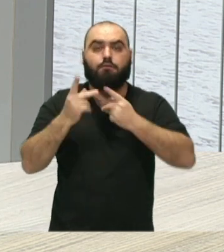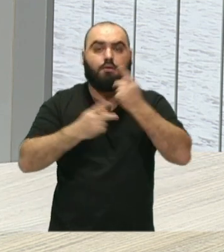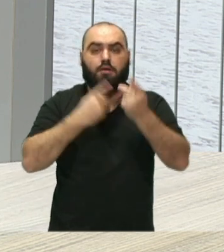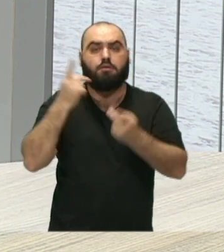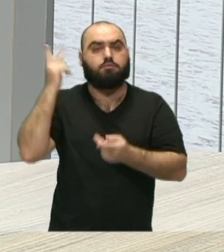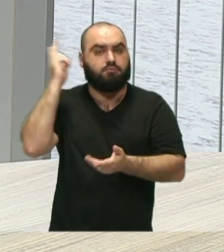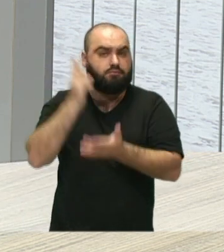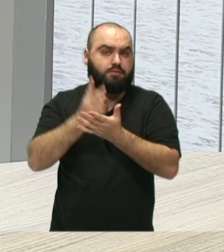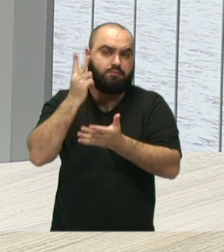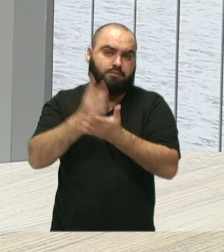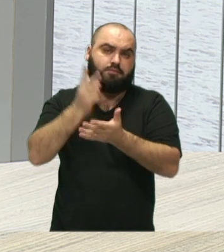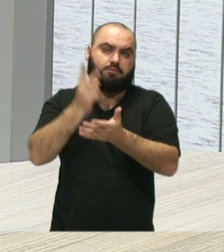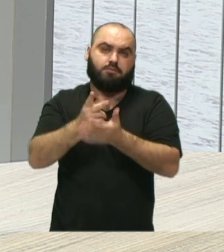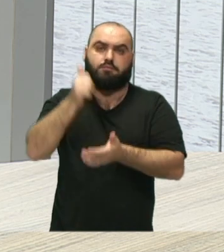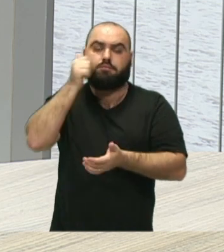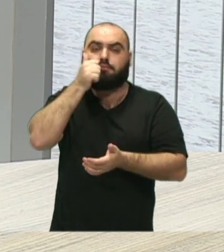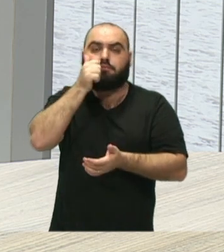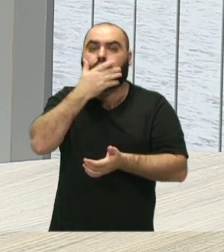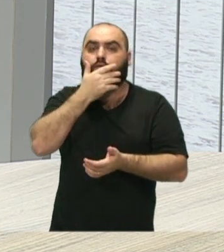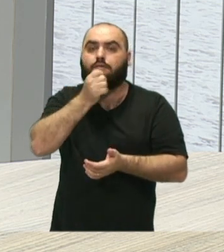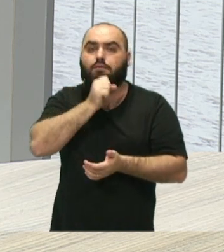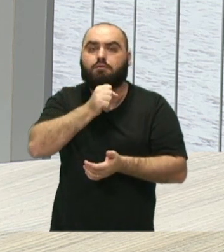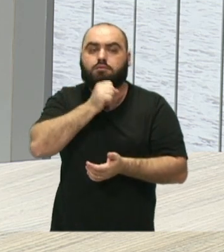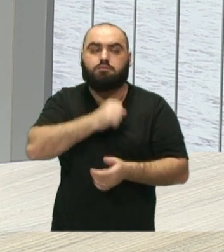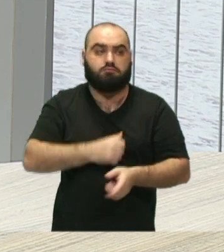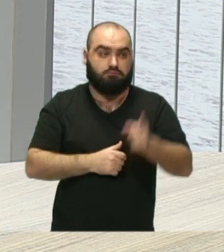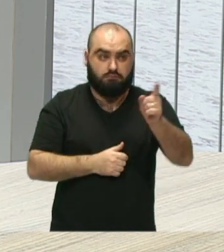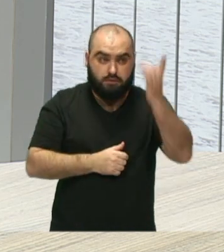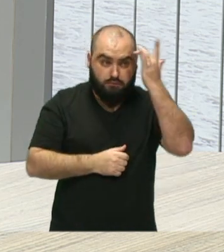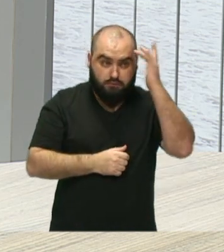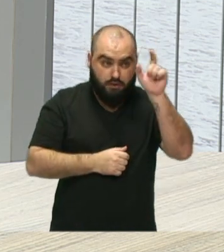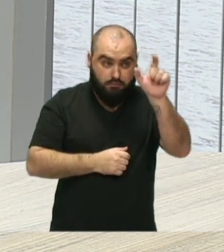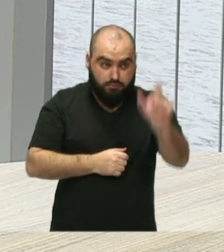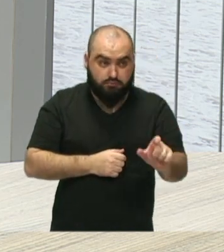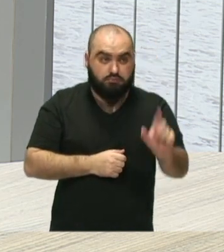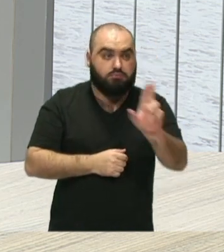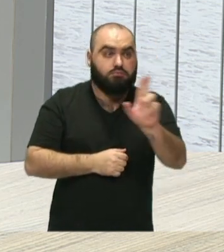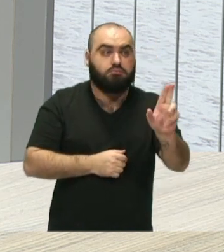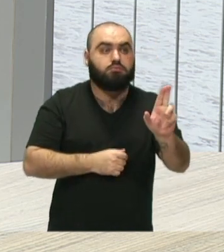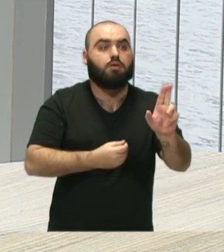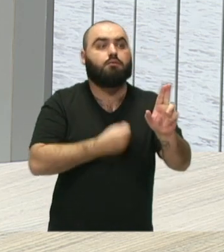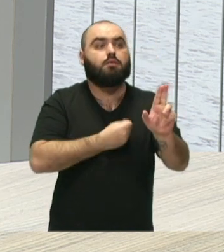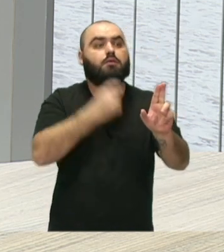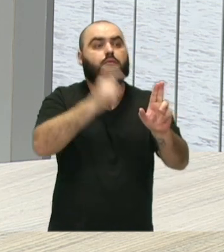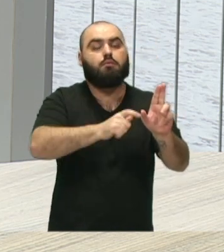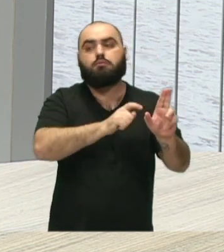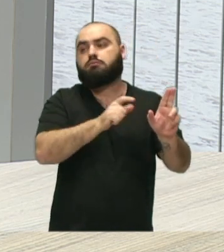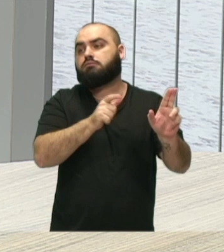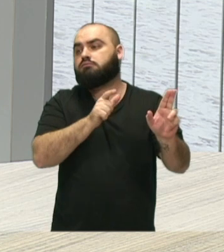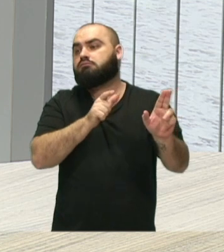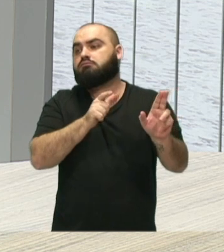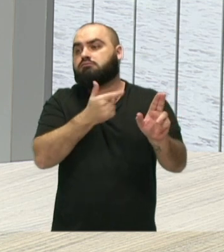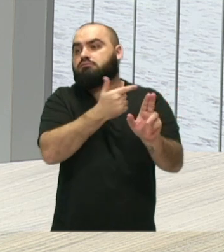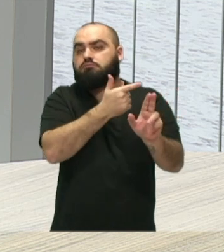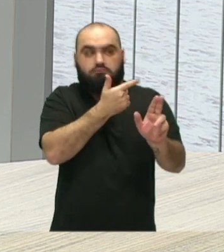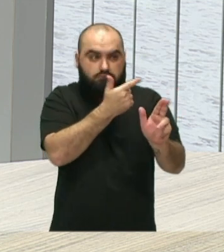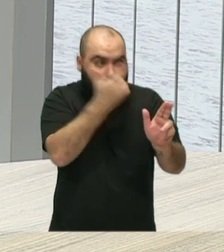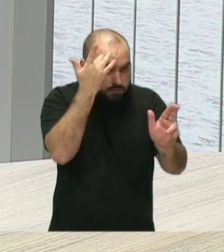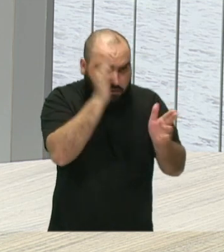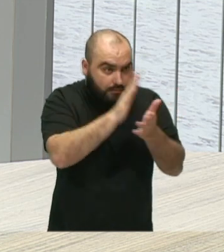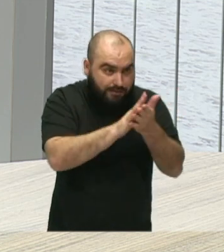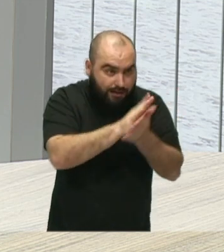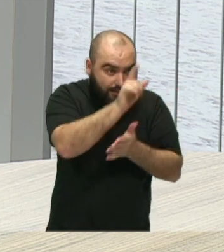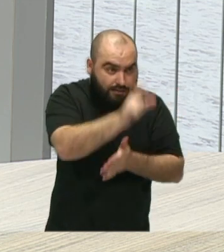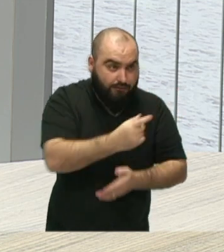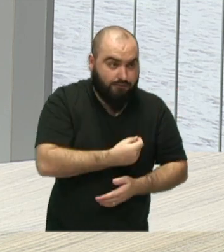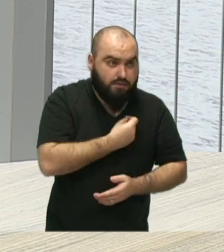repete desde os tempos do meu avô. Se você não sabe quem você é e aonde você está, você não pode chegar a lugar nenhum. E aí a gente fala enquanto